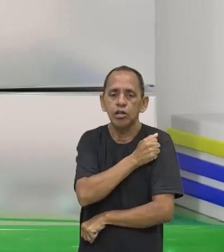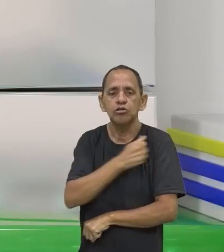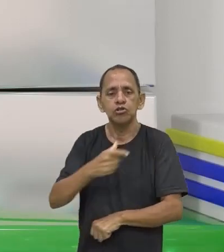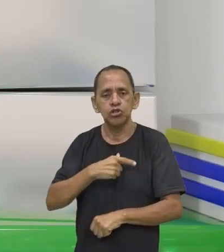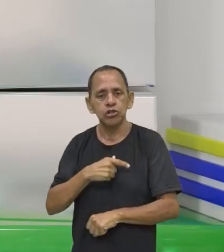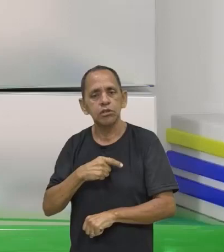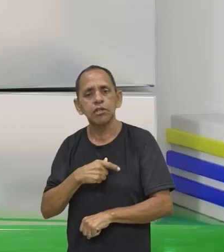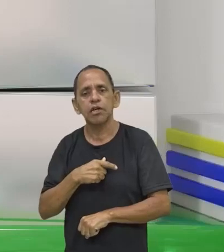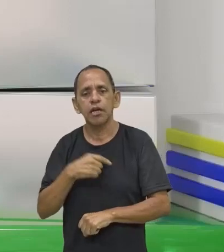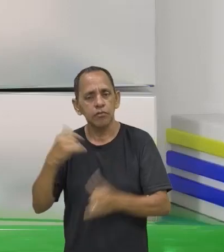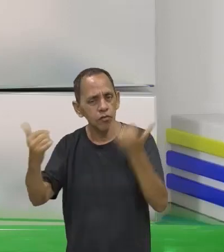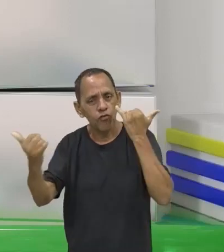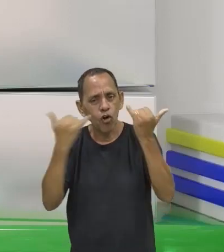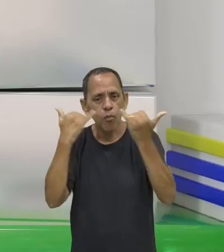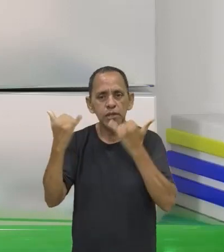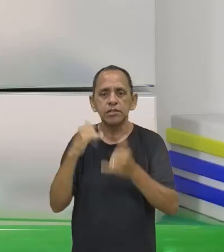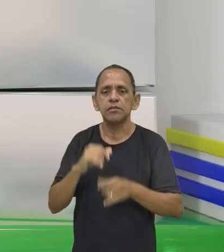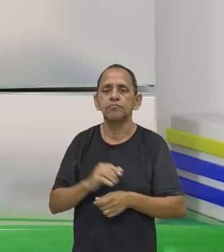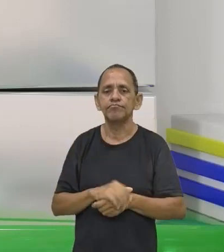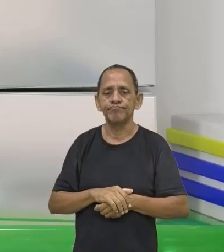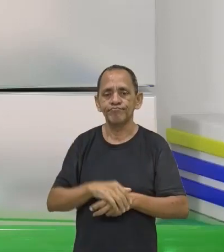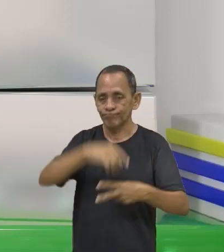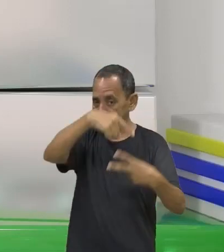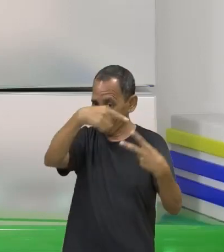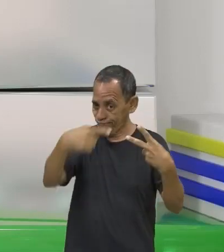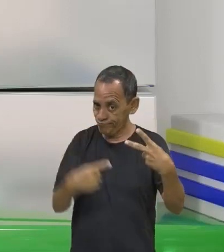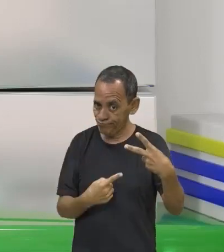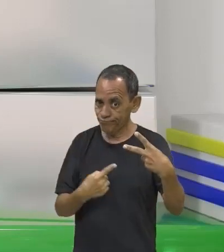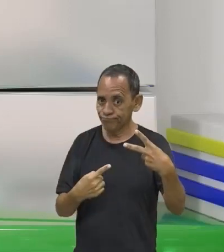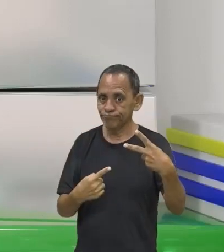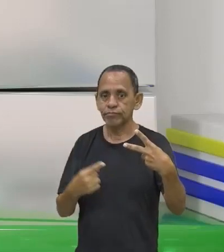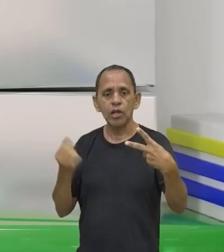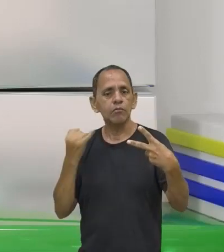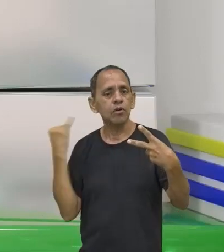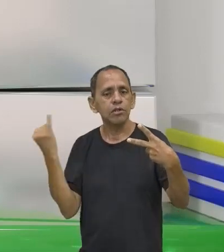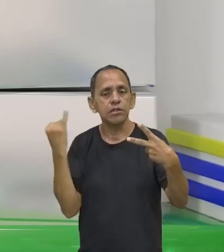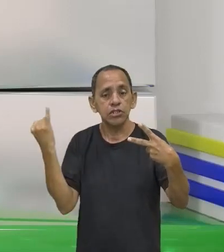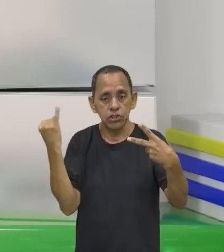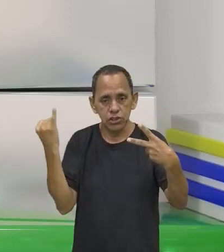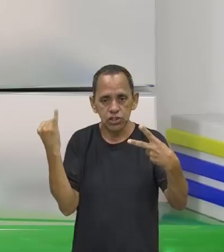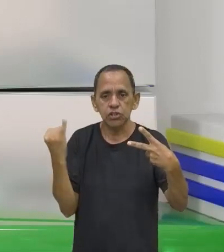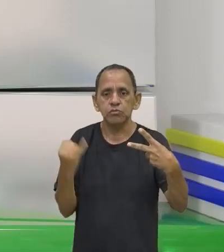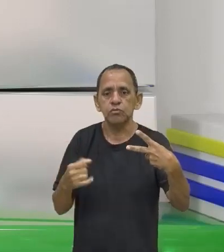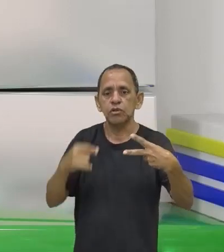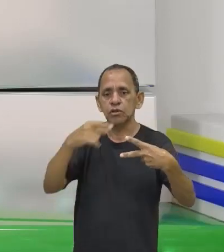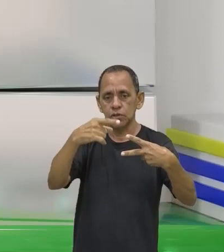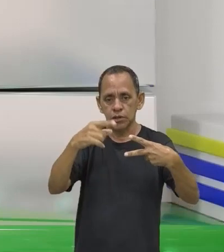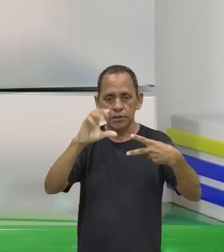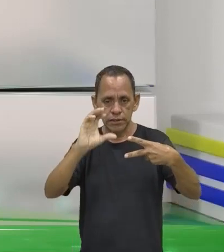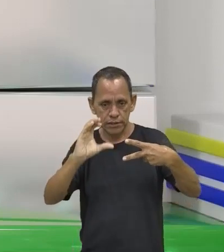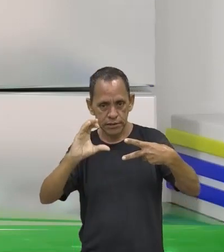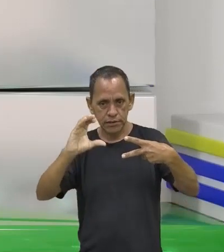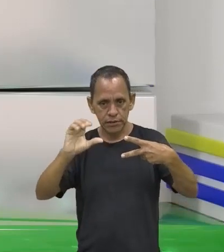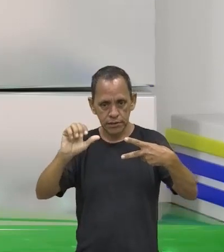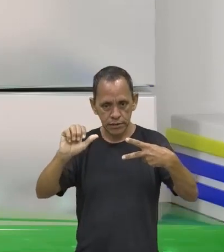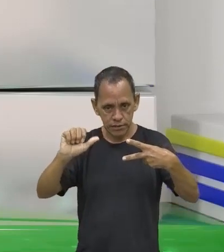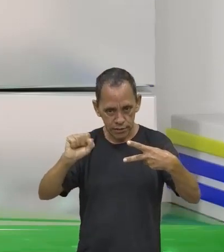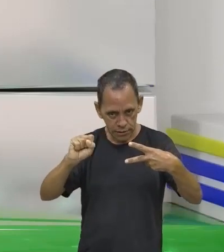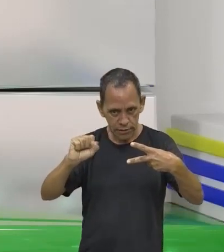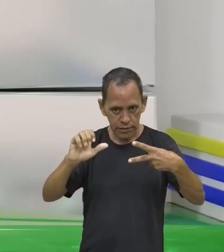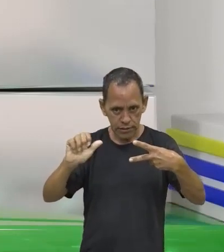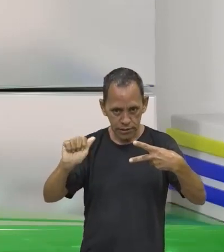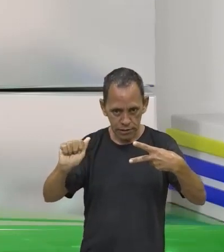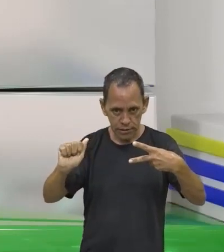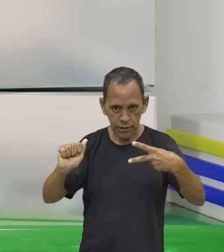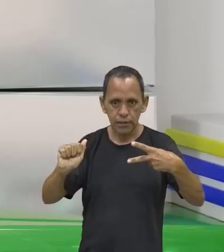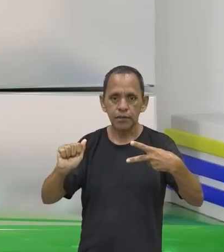de 2 materiais, de 2 formulários que são extremamente importantes vocês terem. Cronograma de